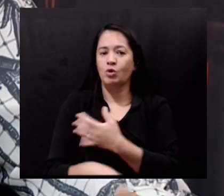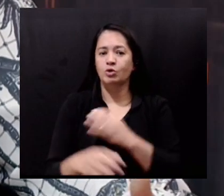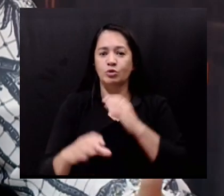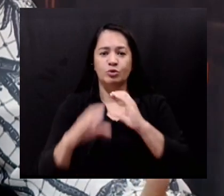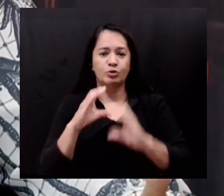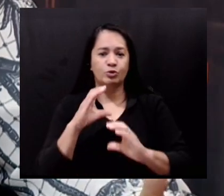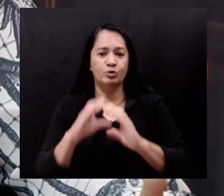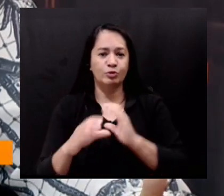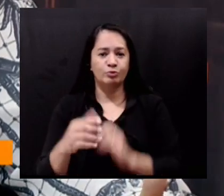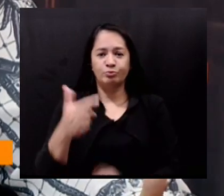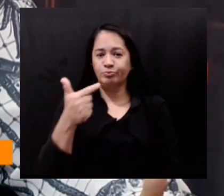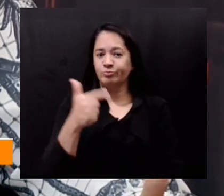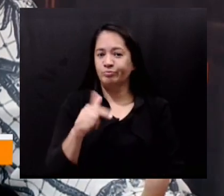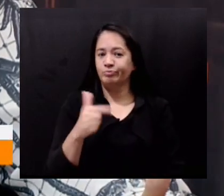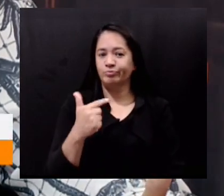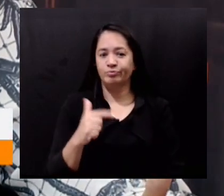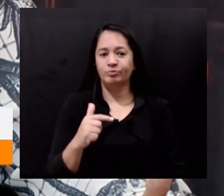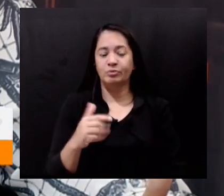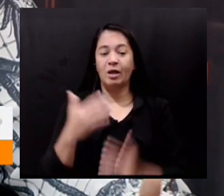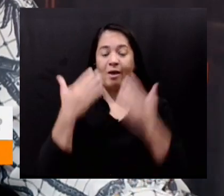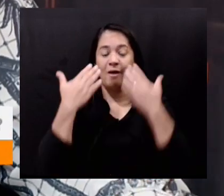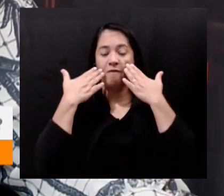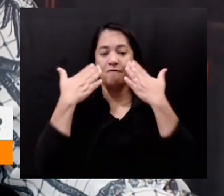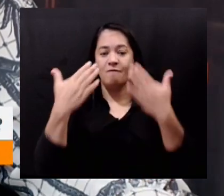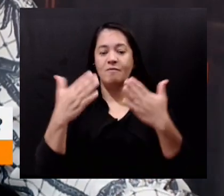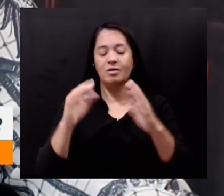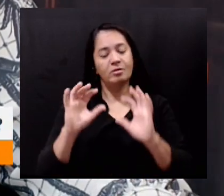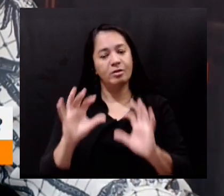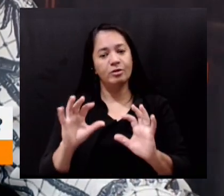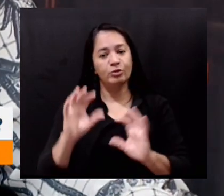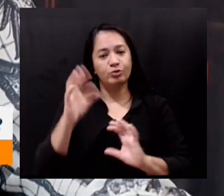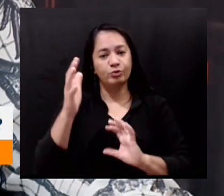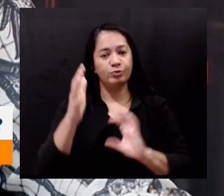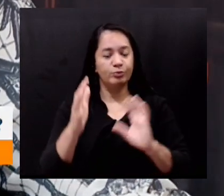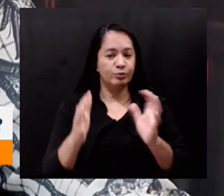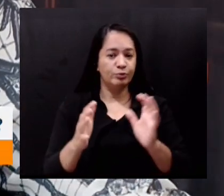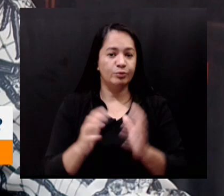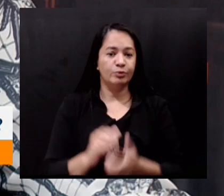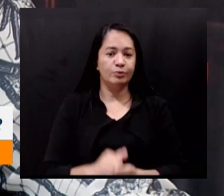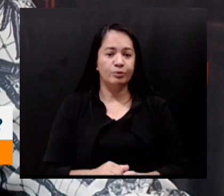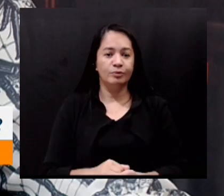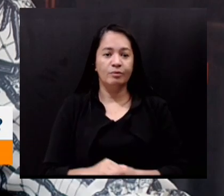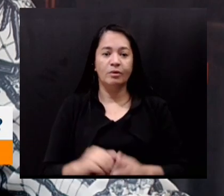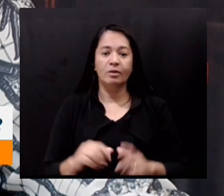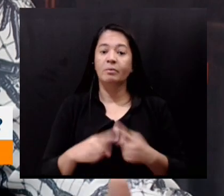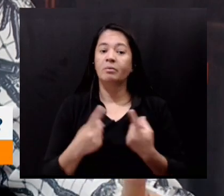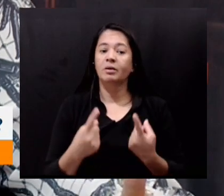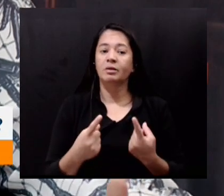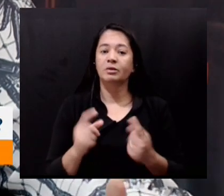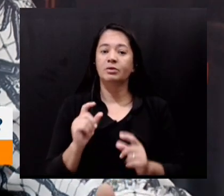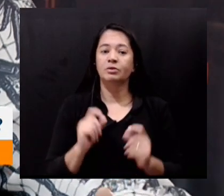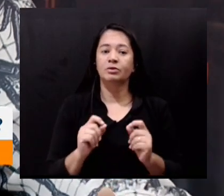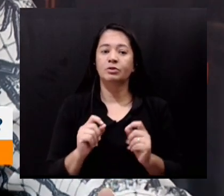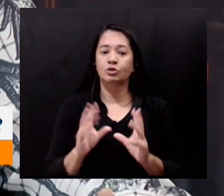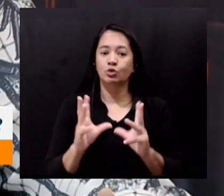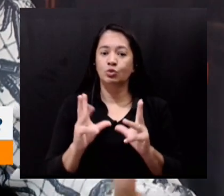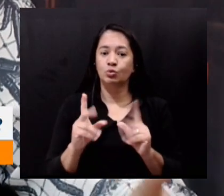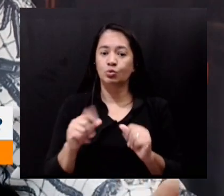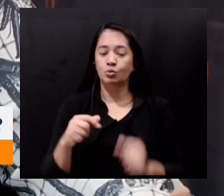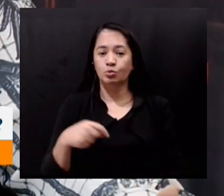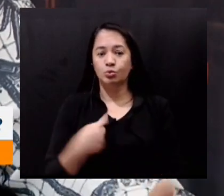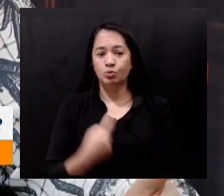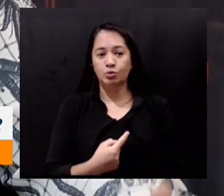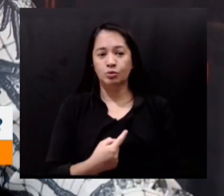Uhum. para enfrentar essas situações. Mas na verdade são todos nós que